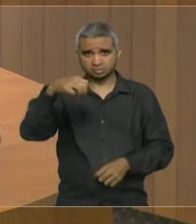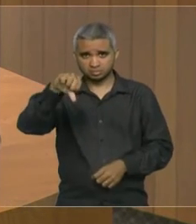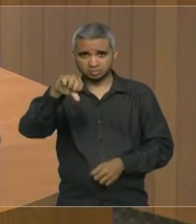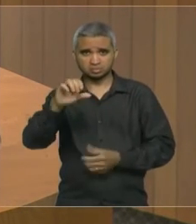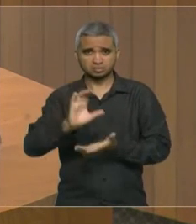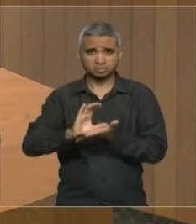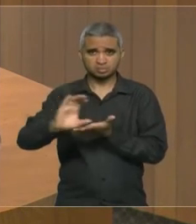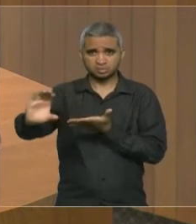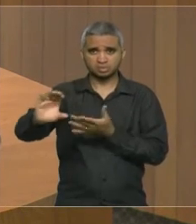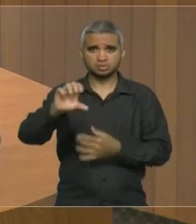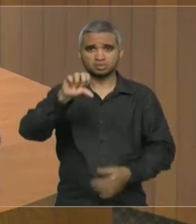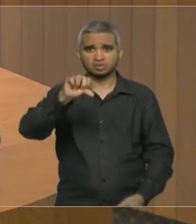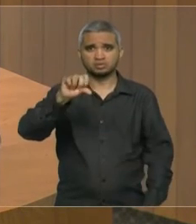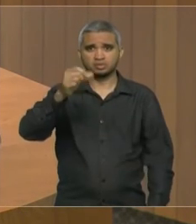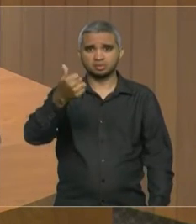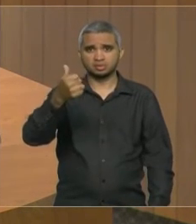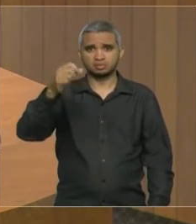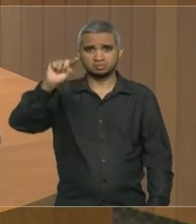R$ 91 mil.